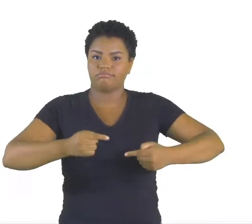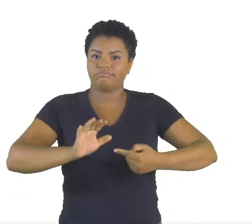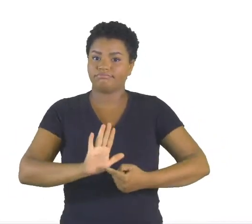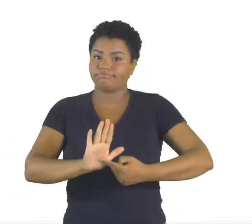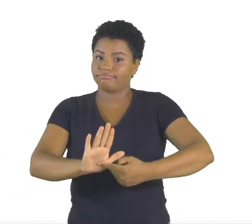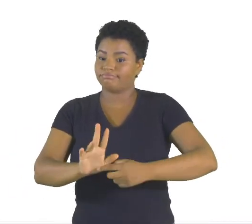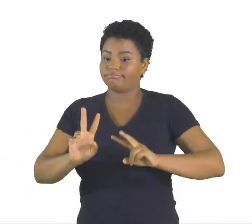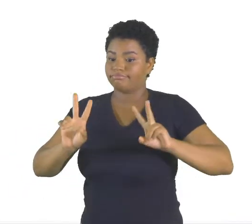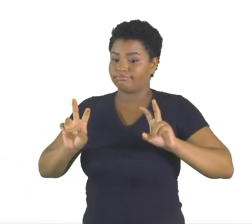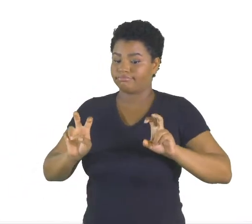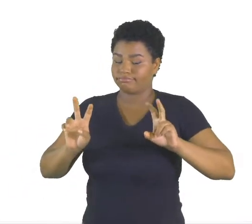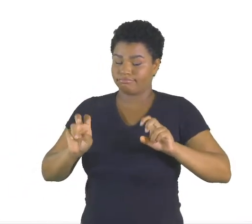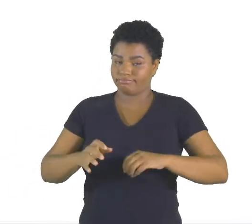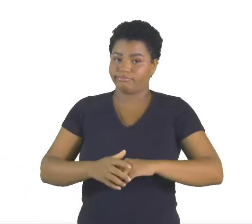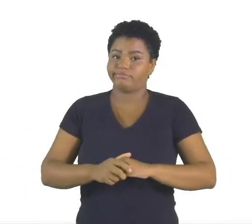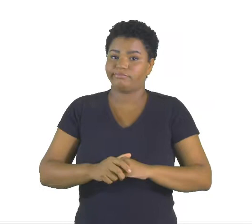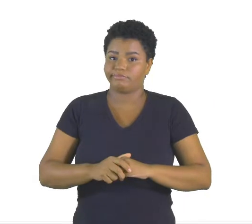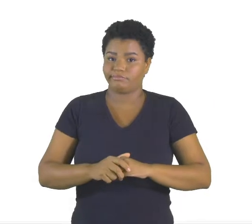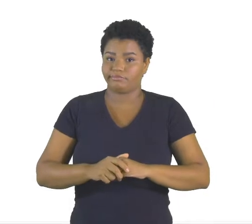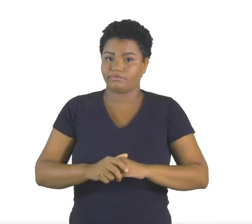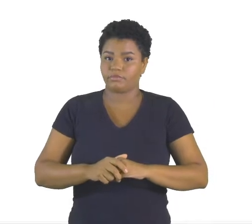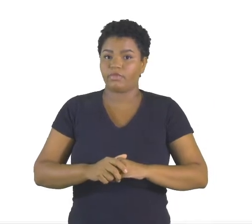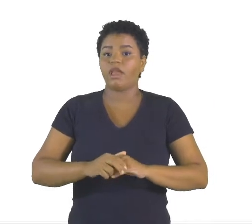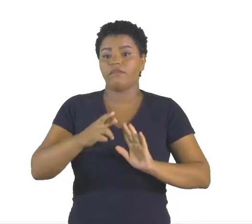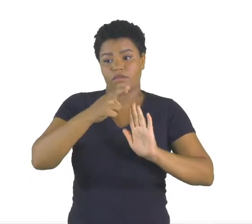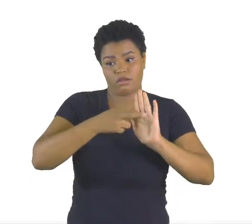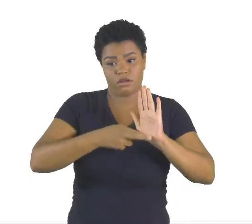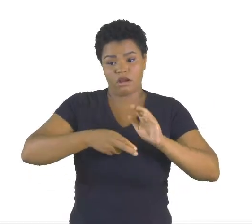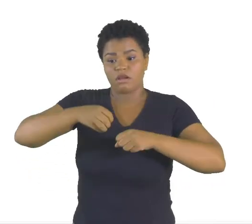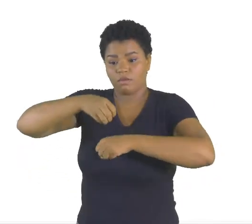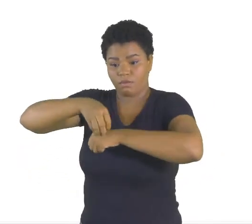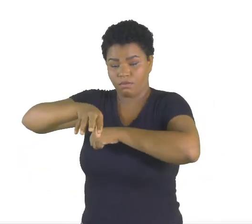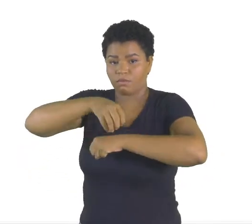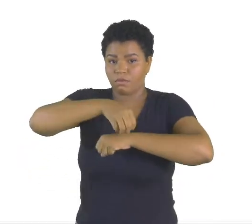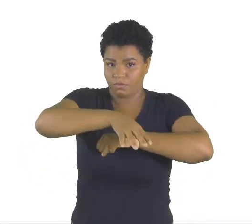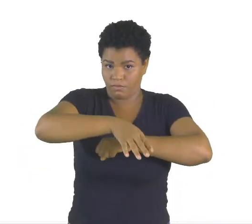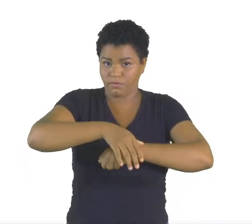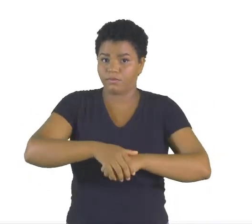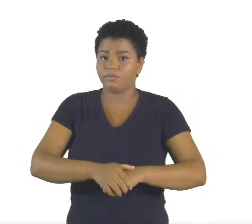tema, ele que vai ditar as regras, né, que são